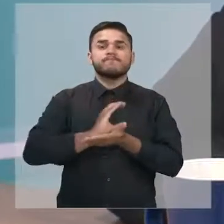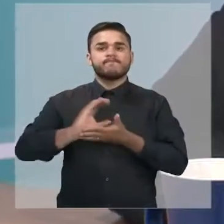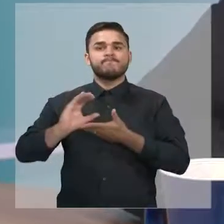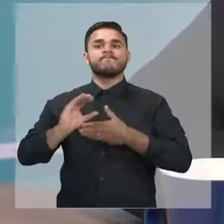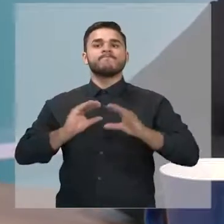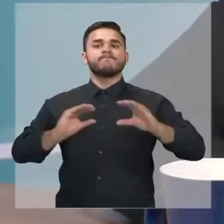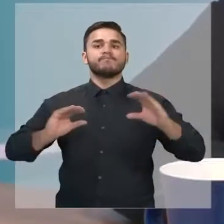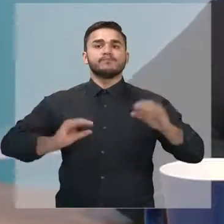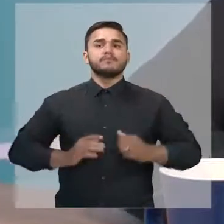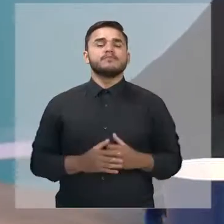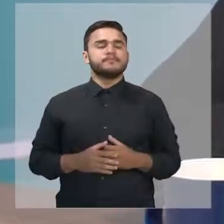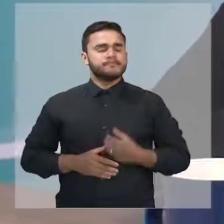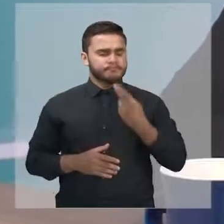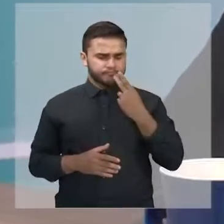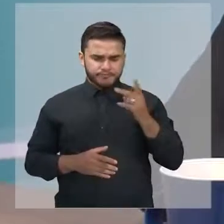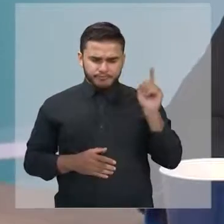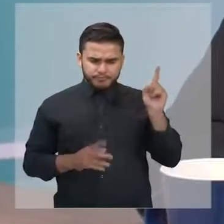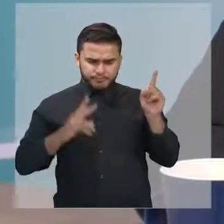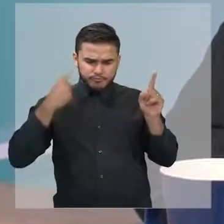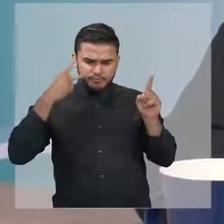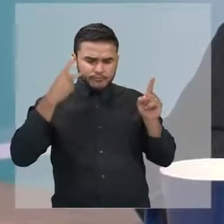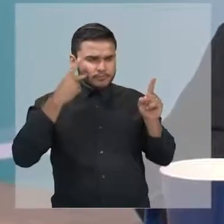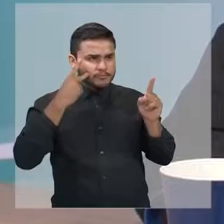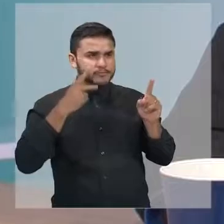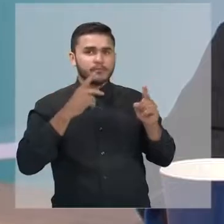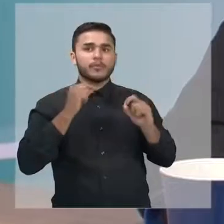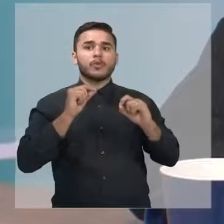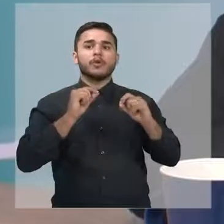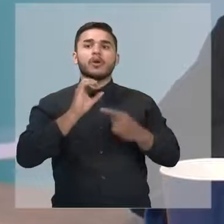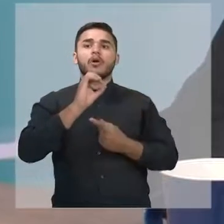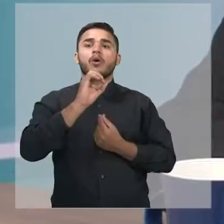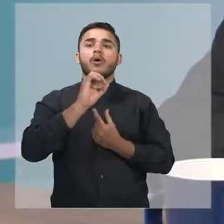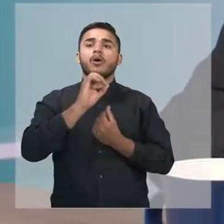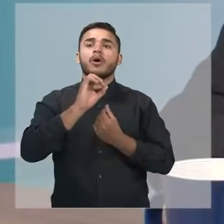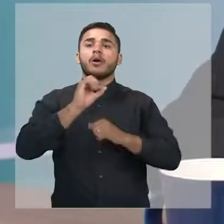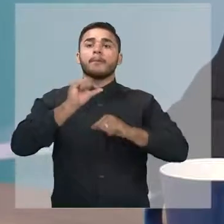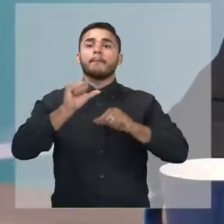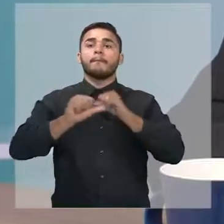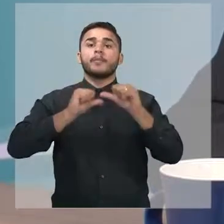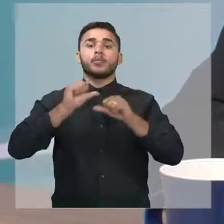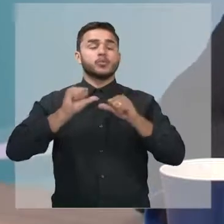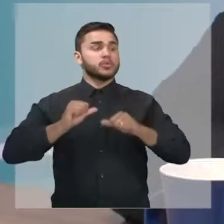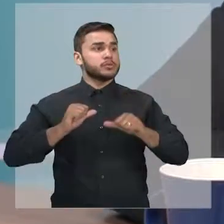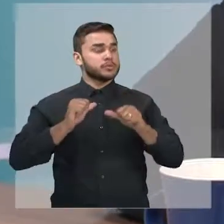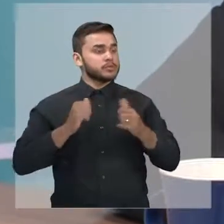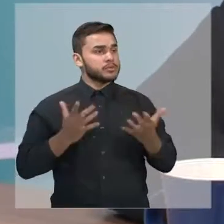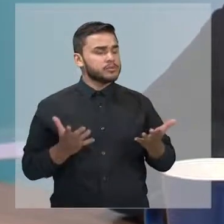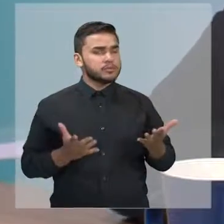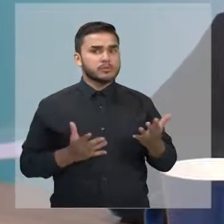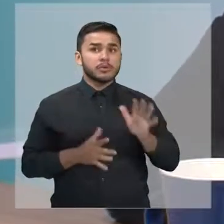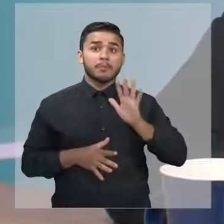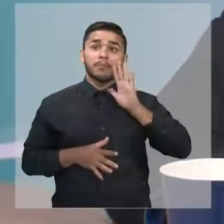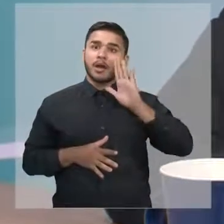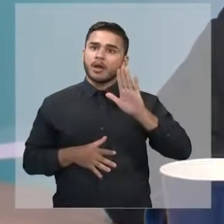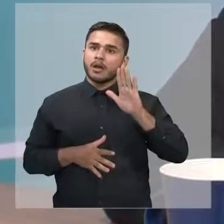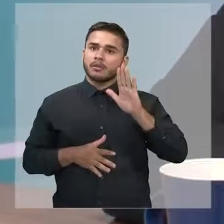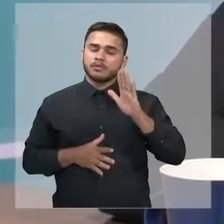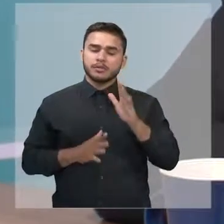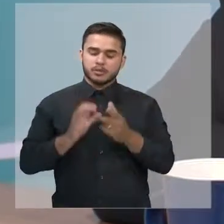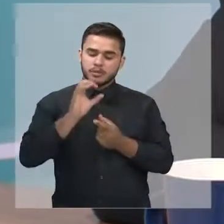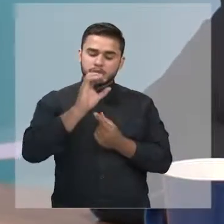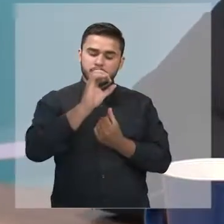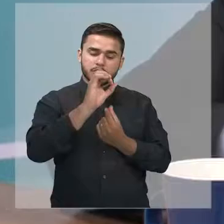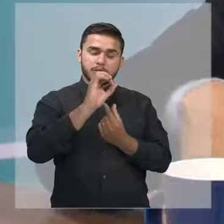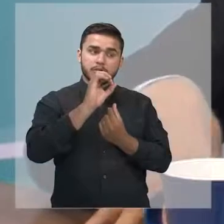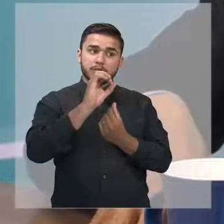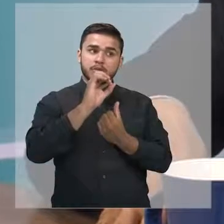orçamento tem que ser pautado, tem que ser elaborado com base nas prioridades. E o que é que se percebe? Que